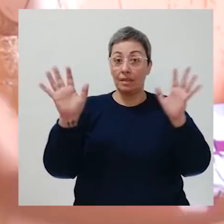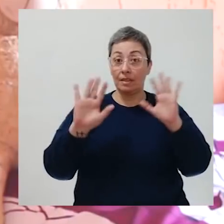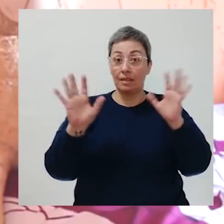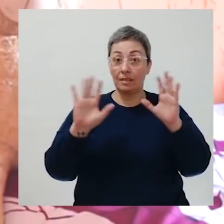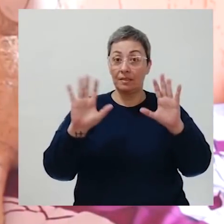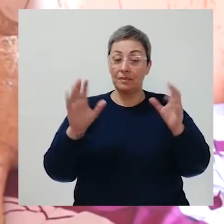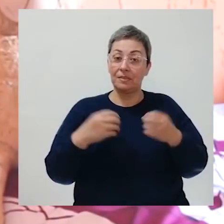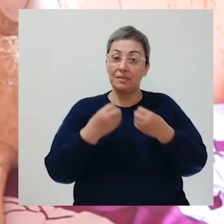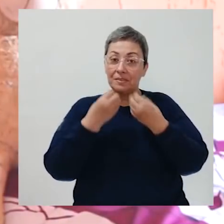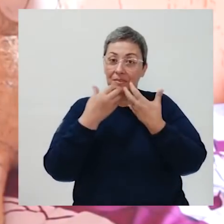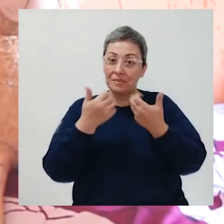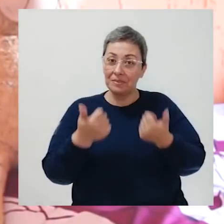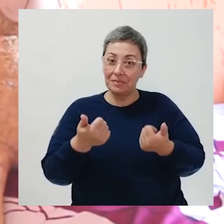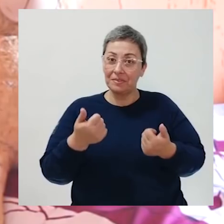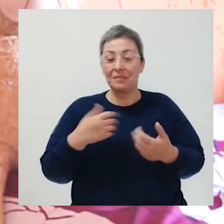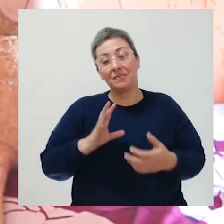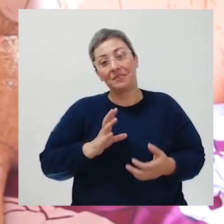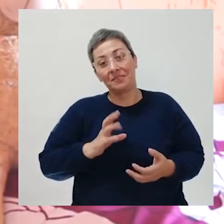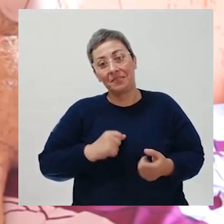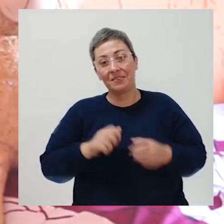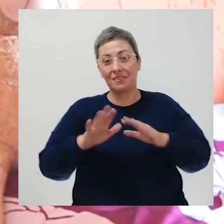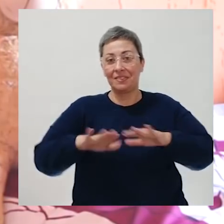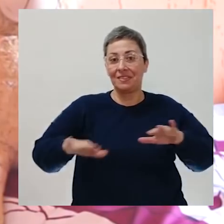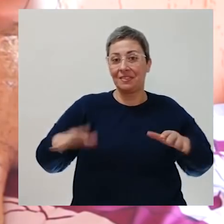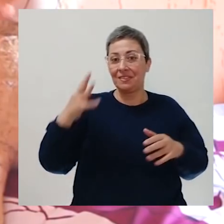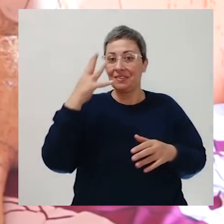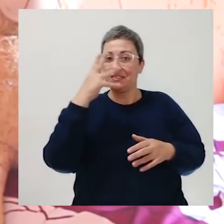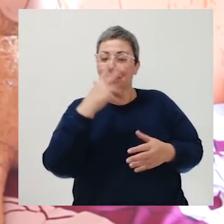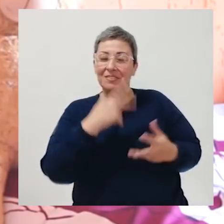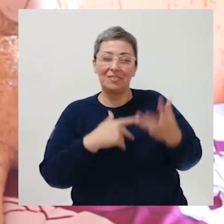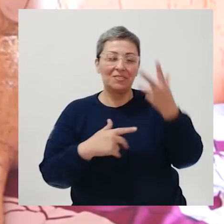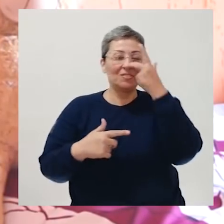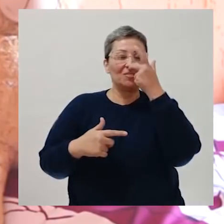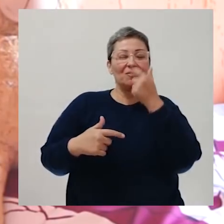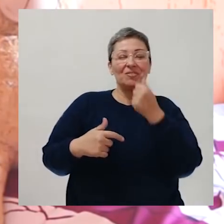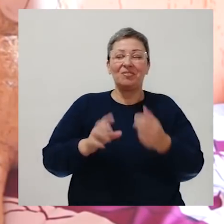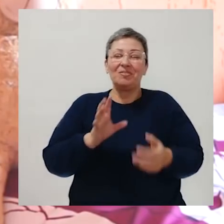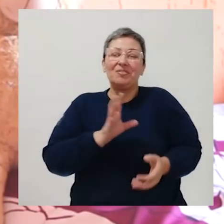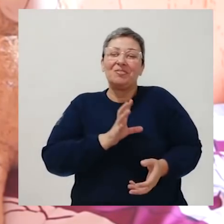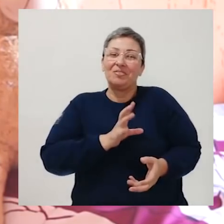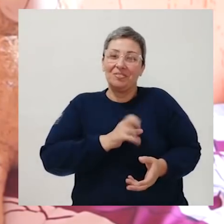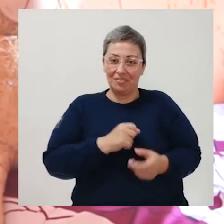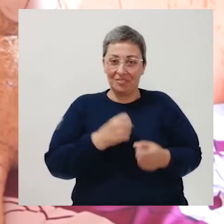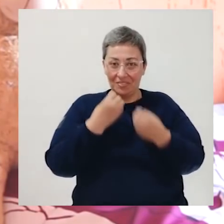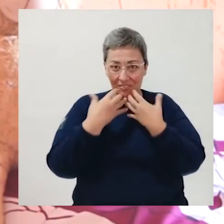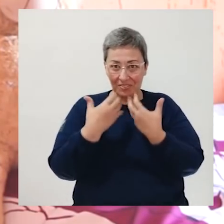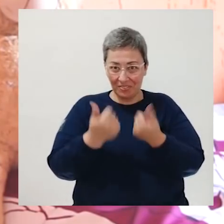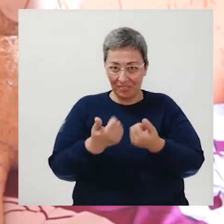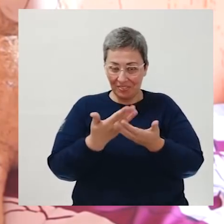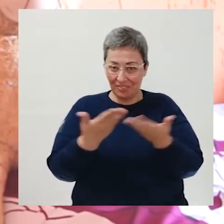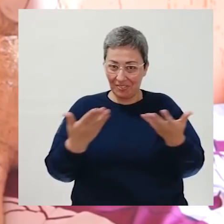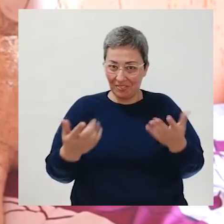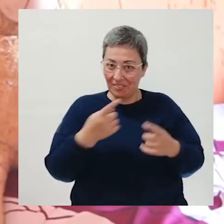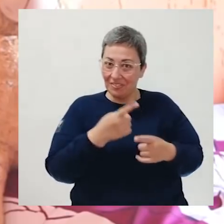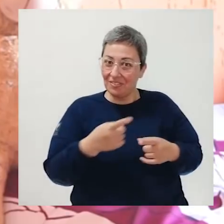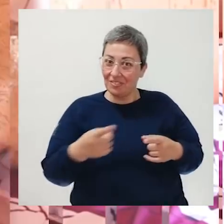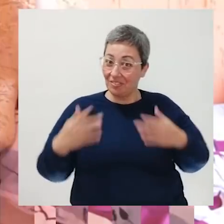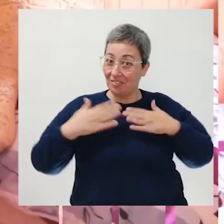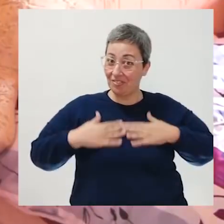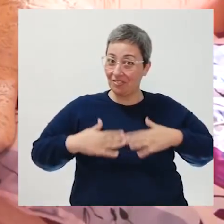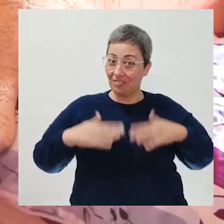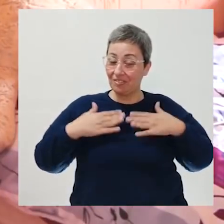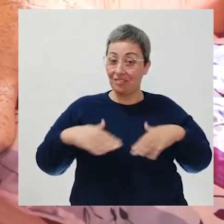Olá, meus amores! E aí, criançada bonita, linda do meu coração? Tudo bem com vocês? A semana foi